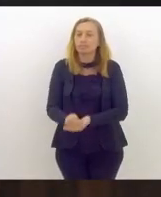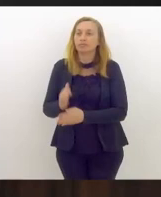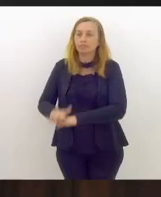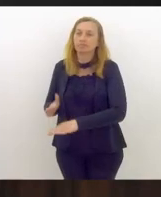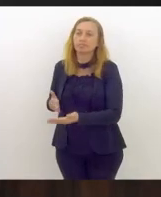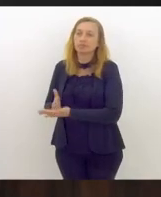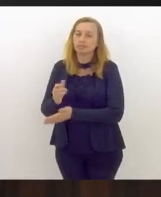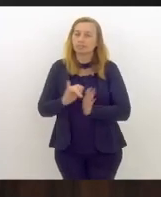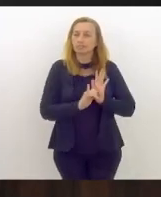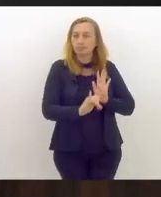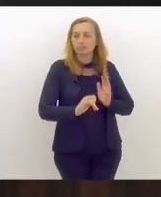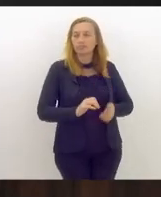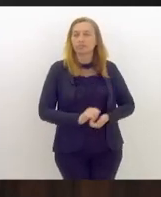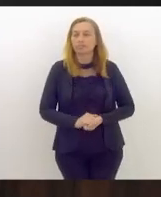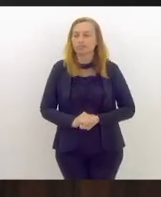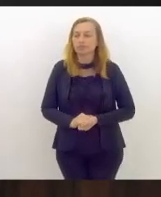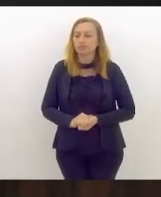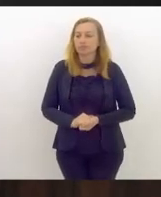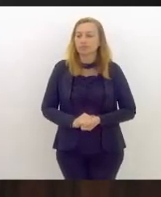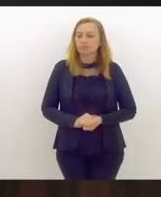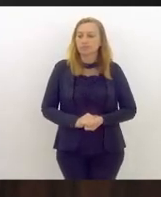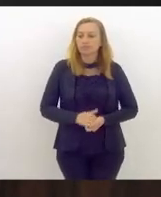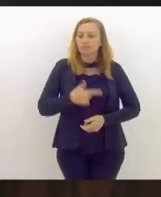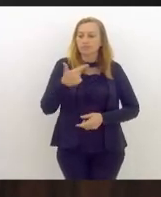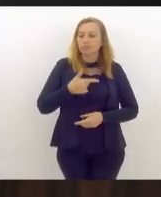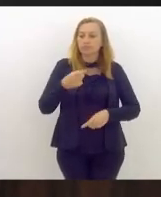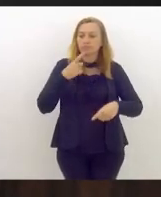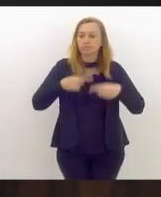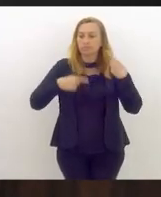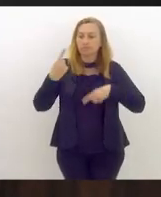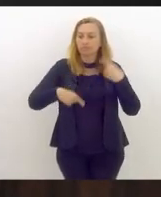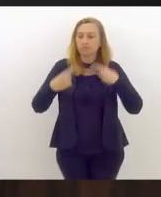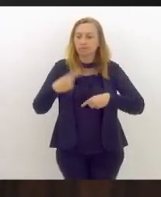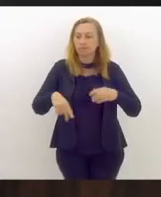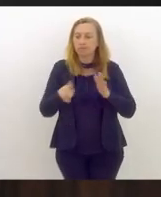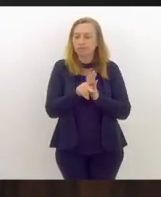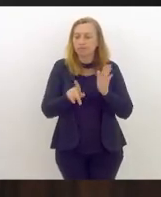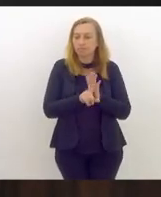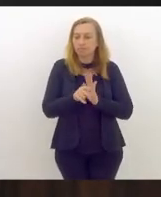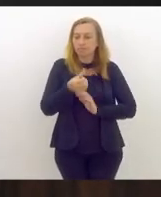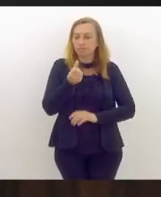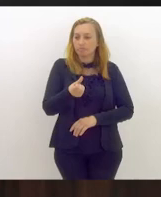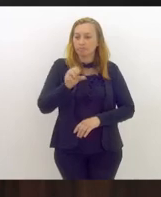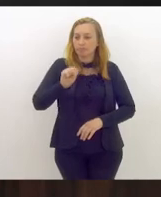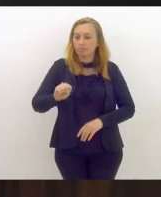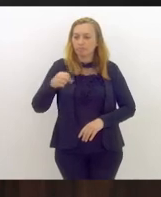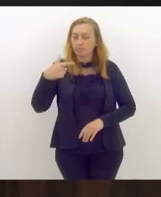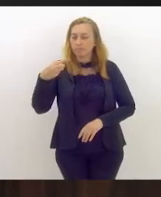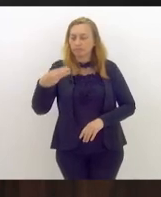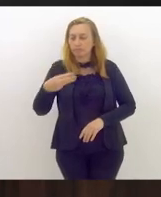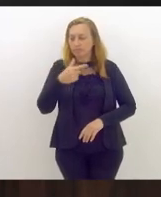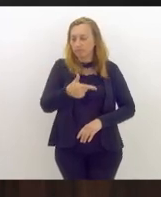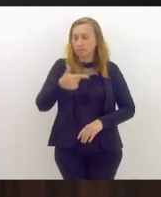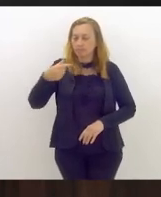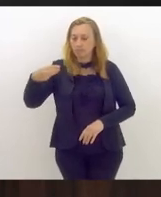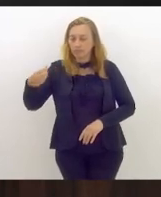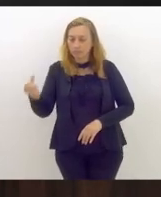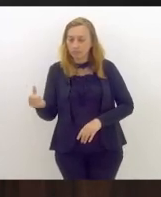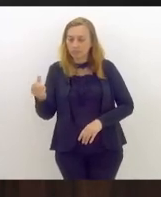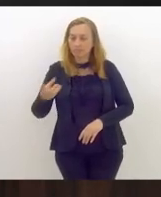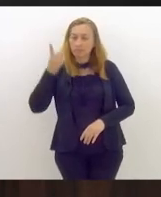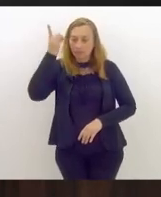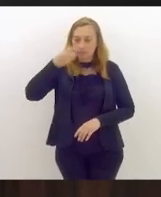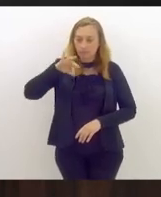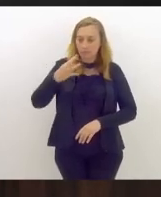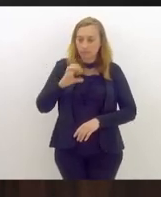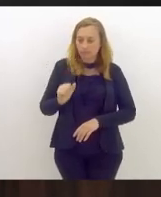vai autógrafo. Em tramitação ordinária, segunda discussão, redação do vencido, projeto de lei 1683-A de 16, de autoria da deputada Marta